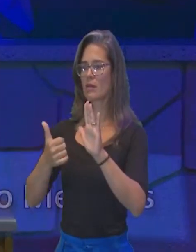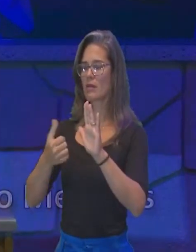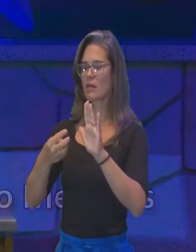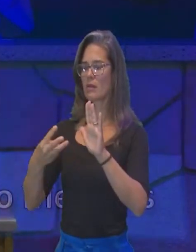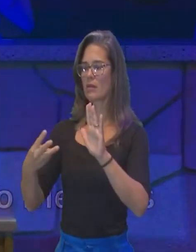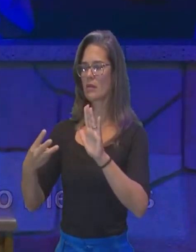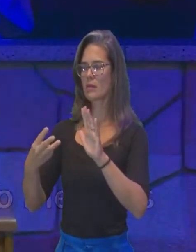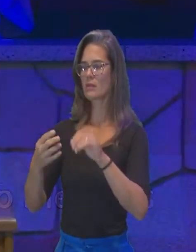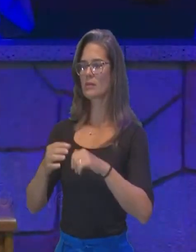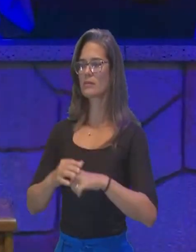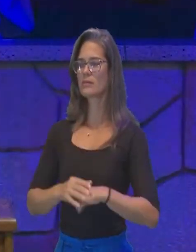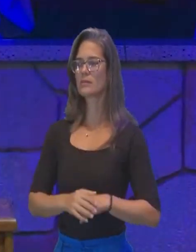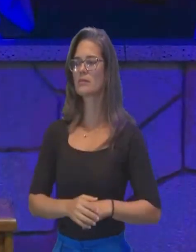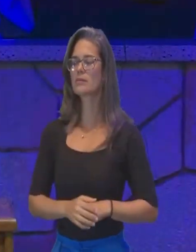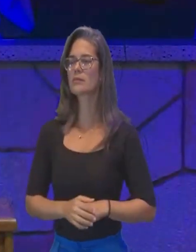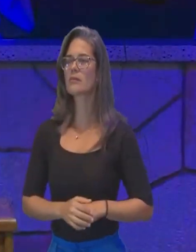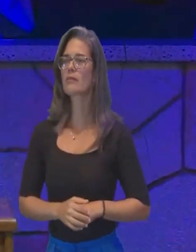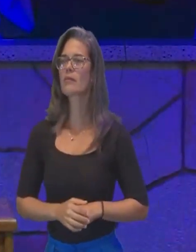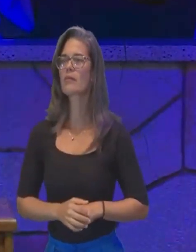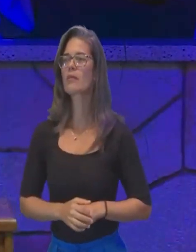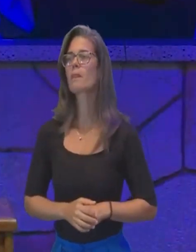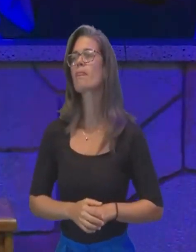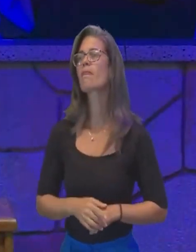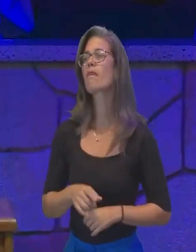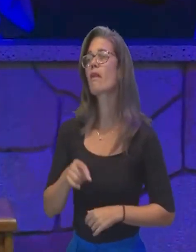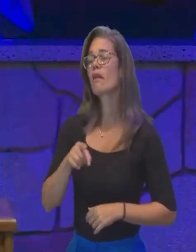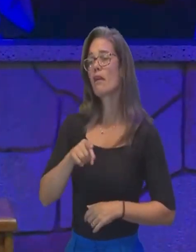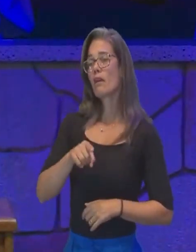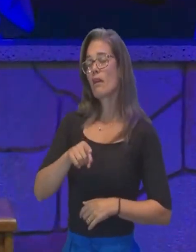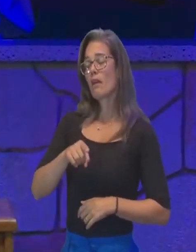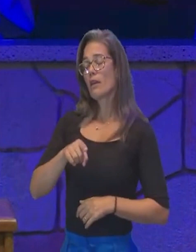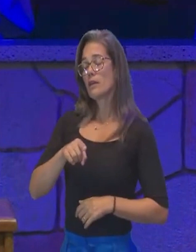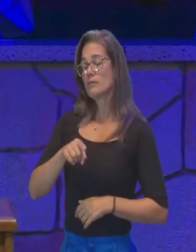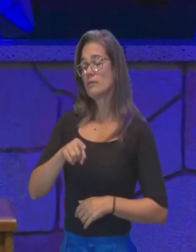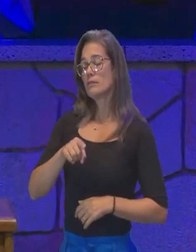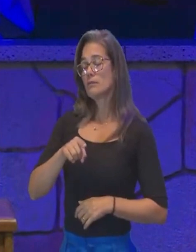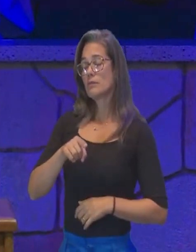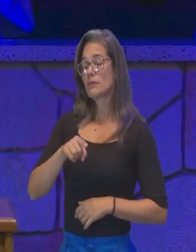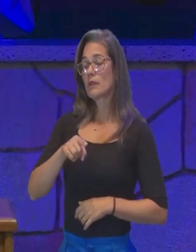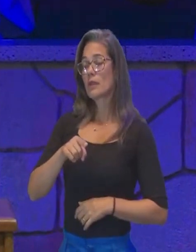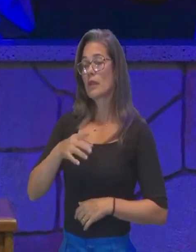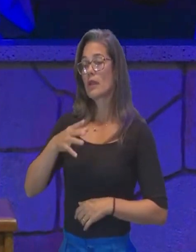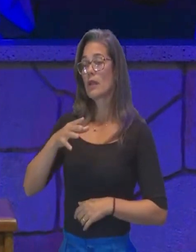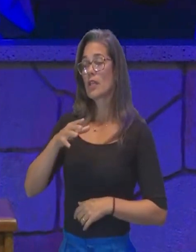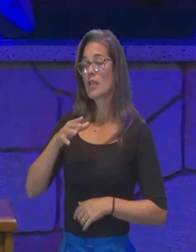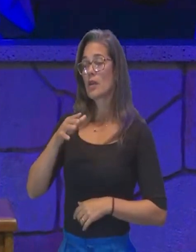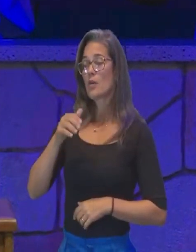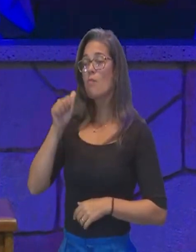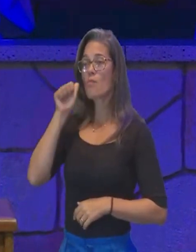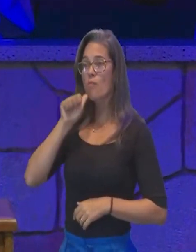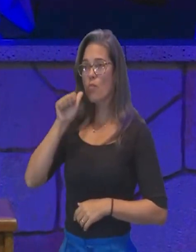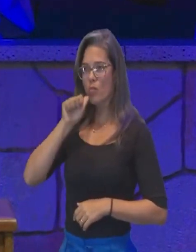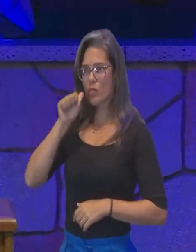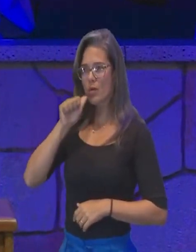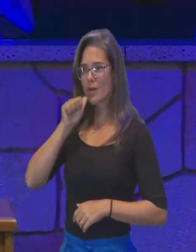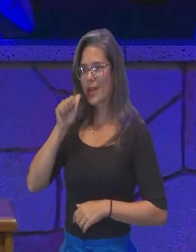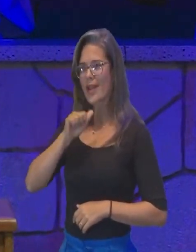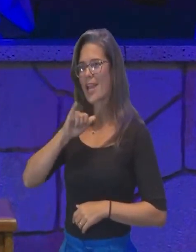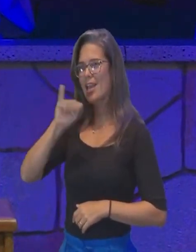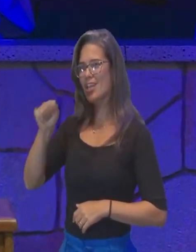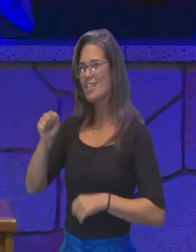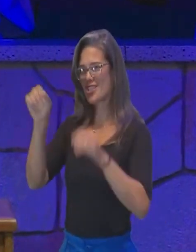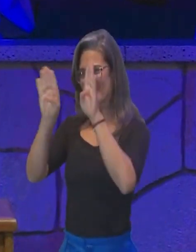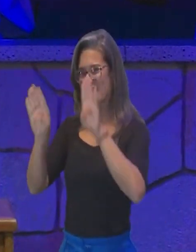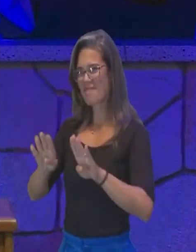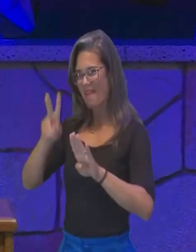Elias havia feito e como matara todos os profetas à espada. Então Jezabel mandou um mensageiro a Elias a